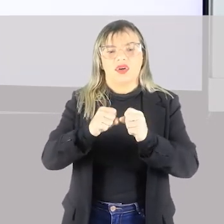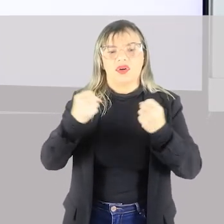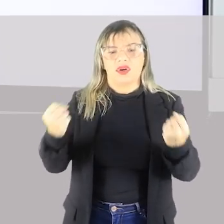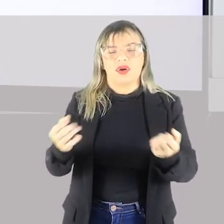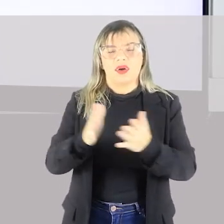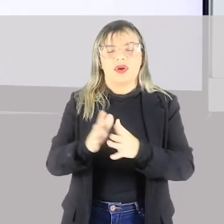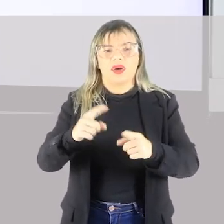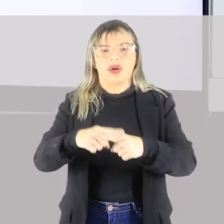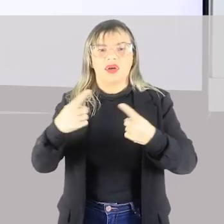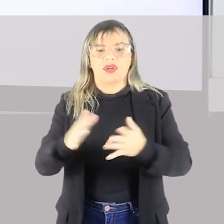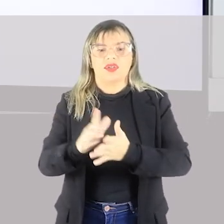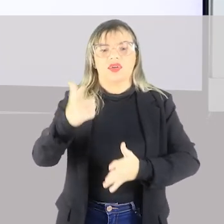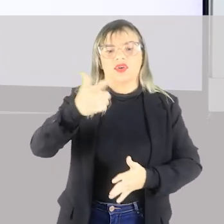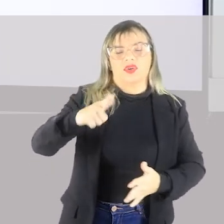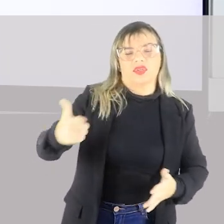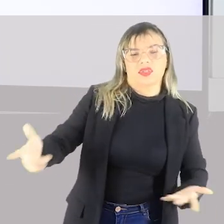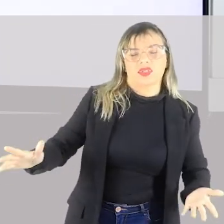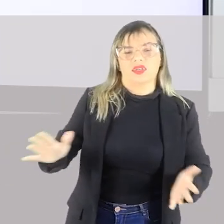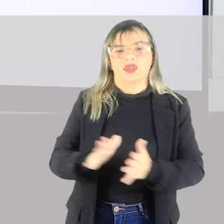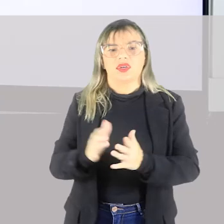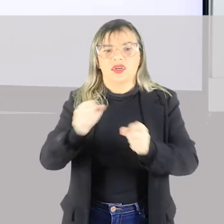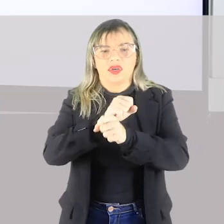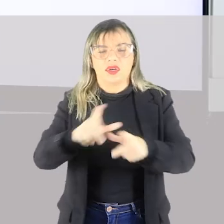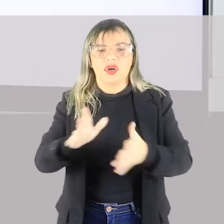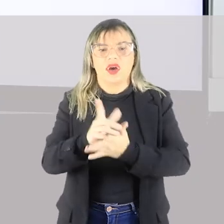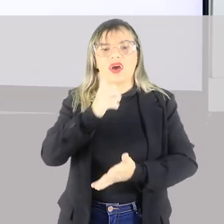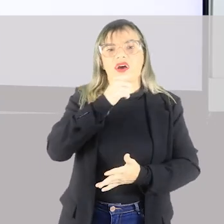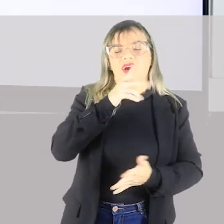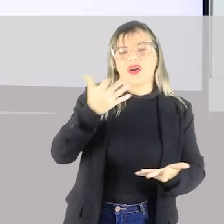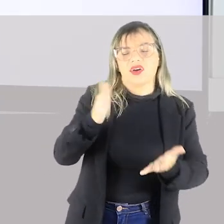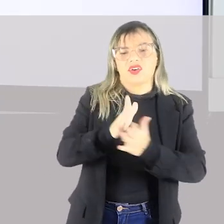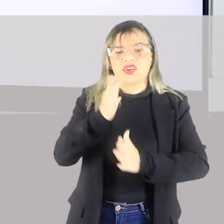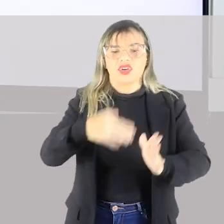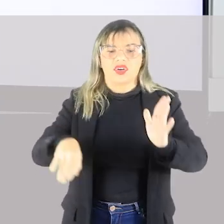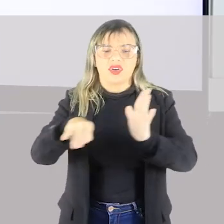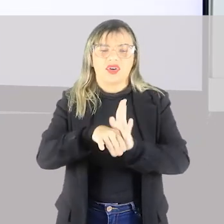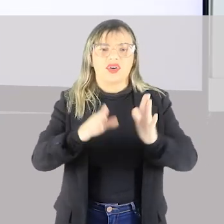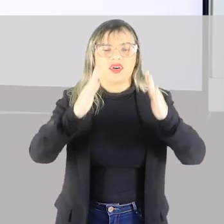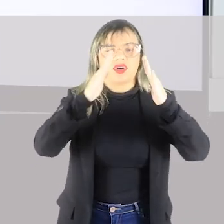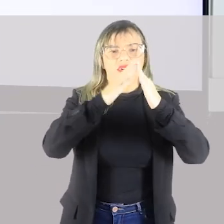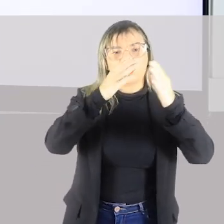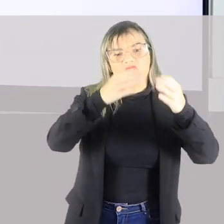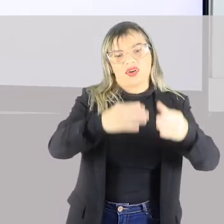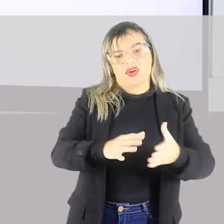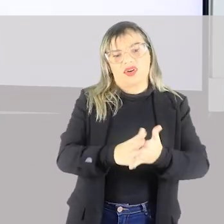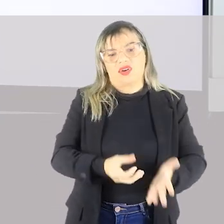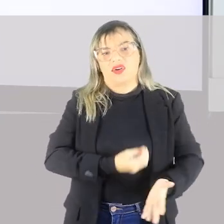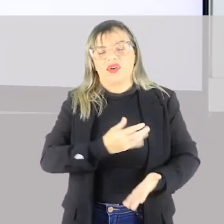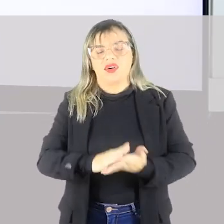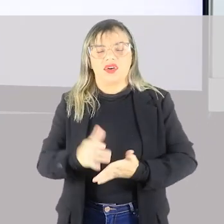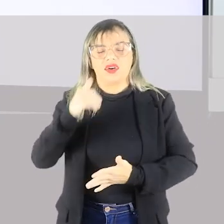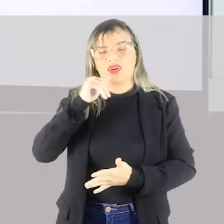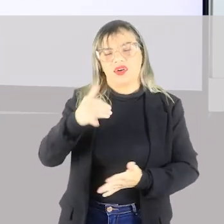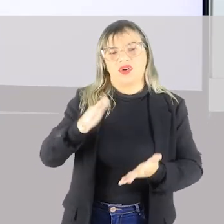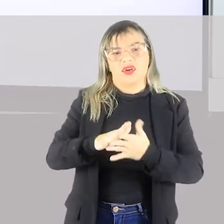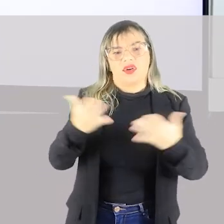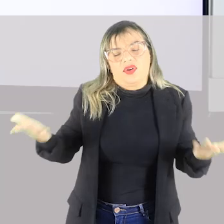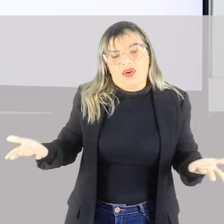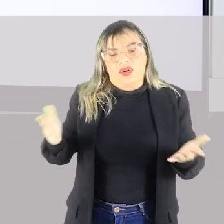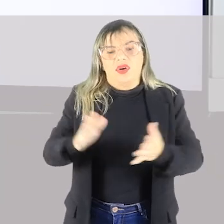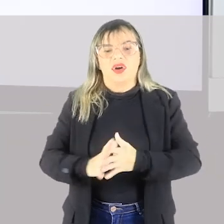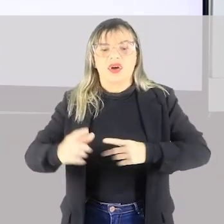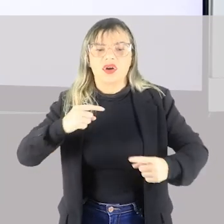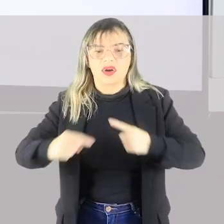saneamento básico, que não tenha água potável chegando na casa das pessoas, que não tenha energia elétrica, entendeu? Então a